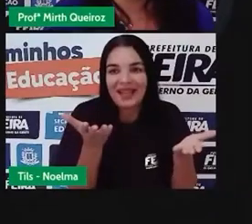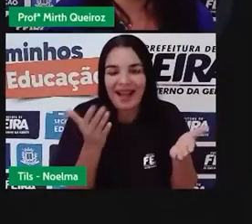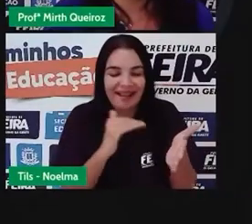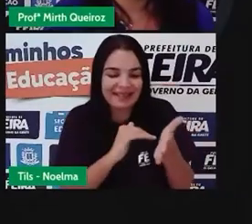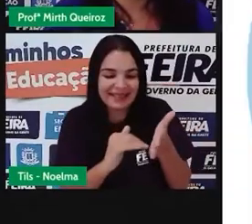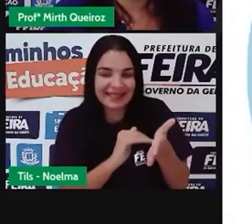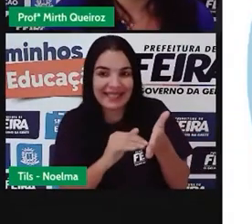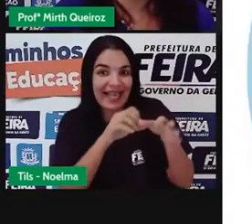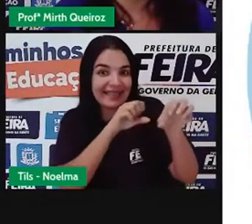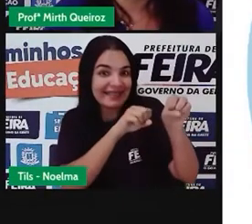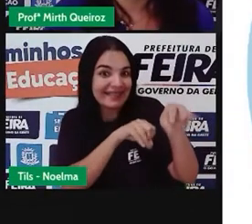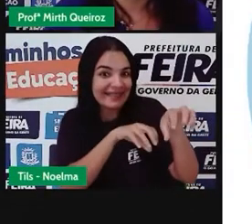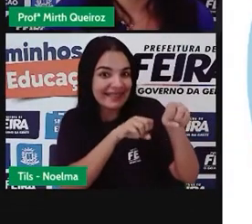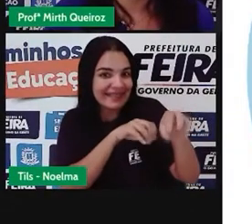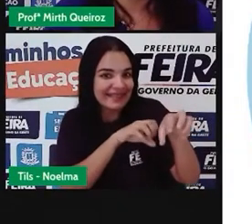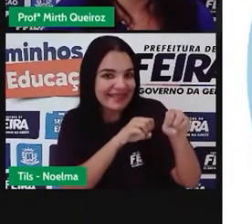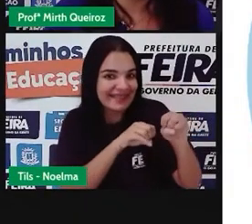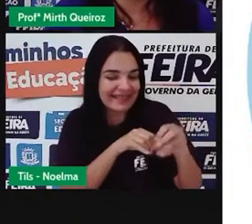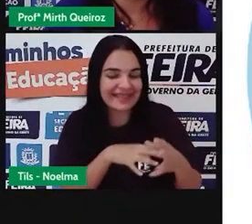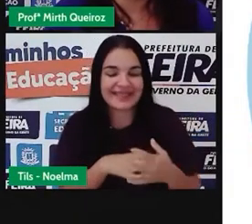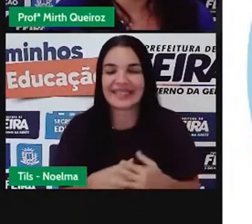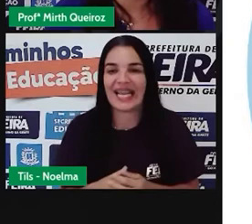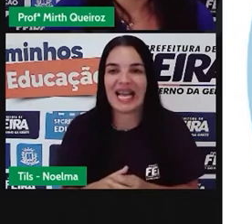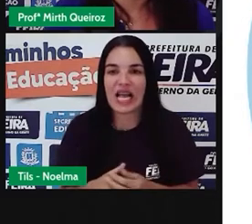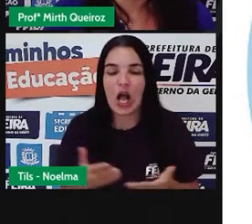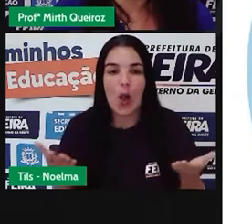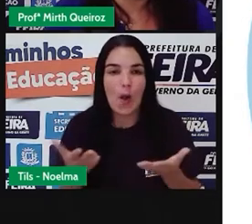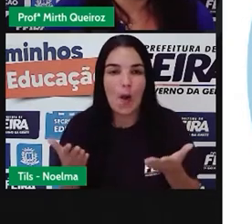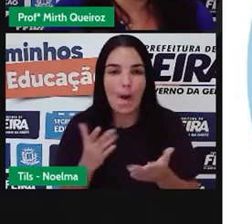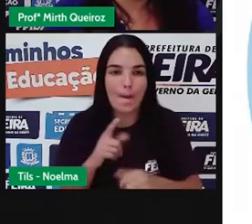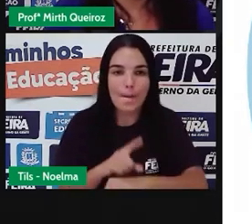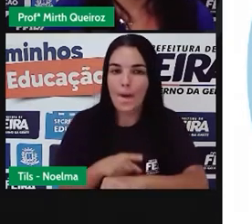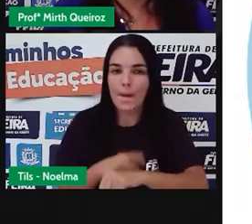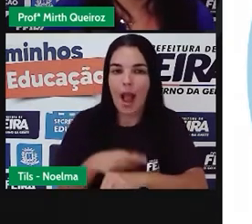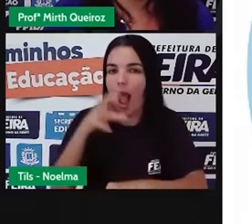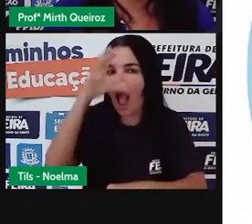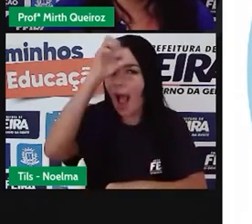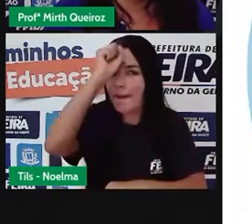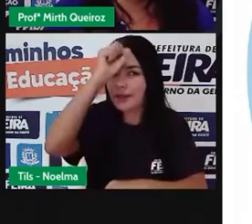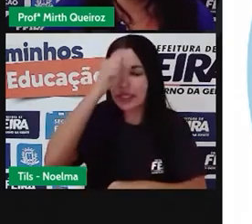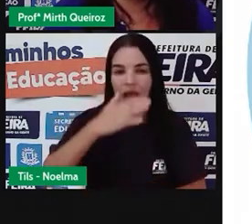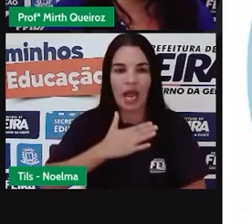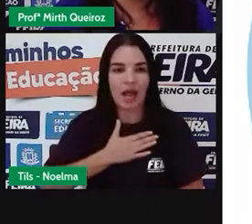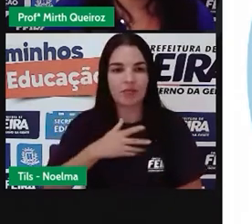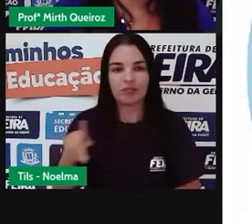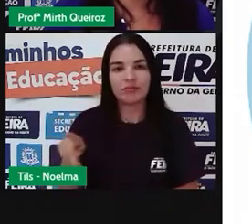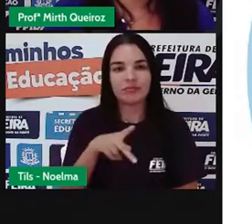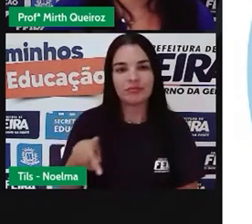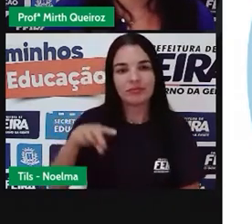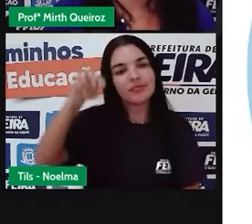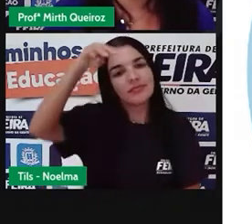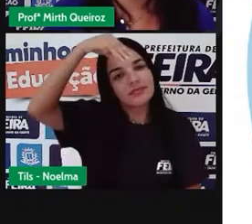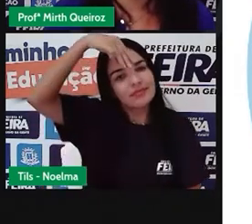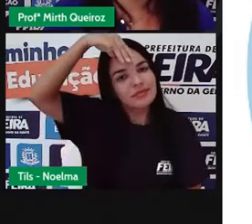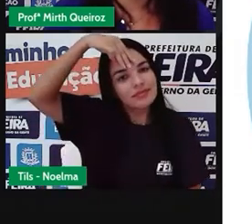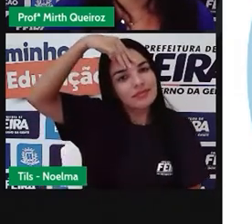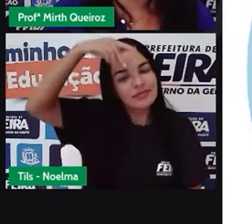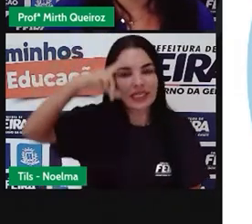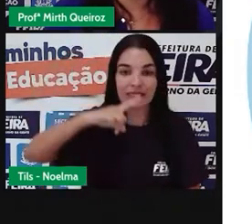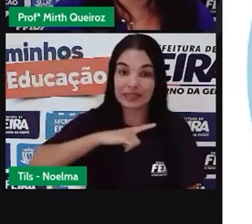nosso canal para mais um momento de muito aprendizado. Eu sou a professora Mish e hoje nós